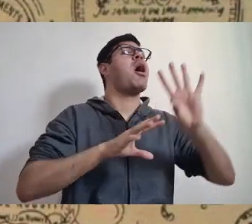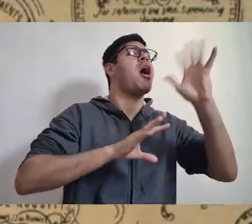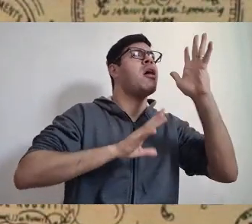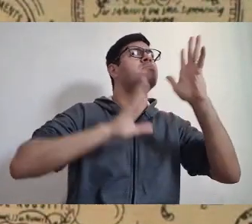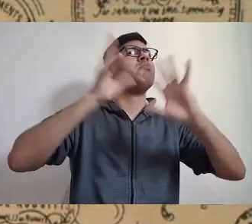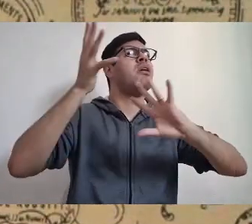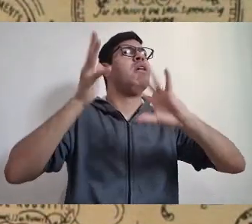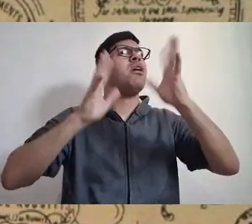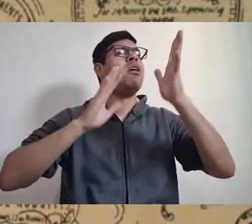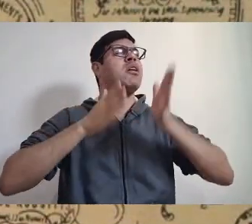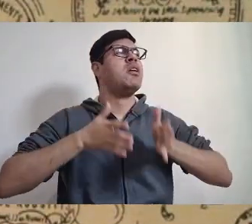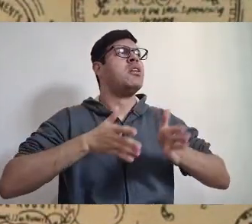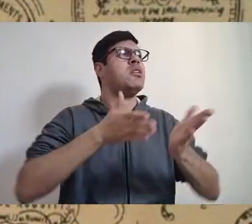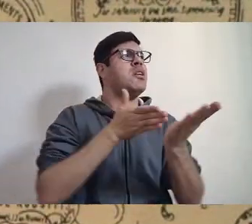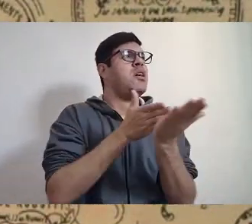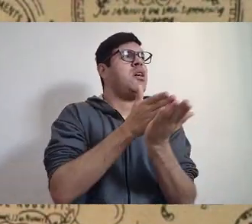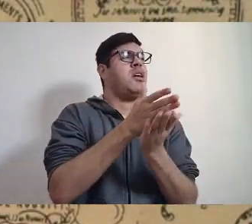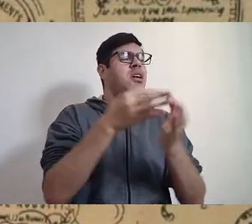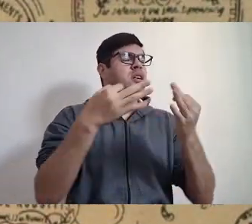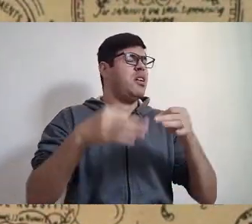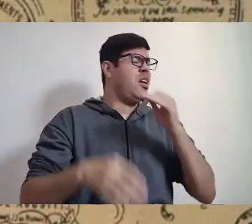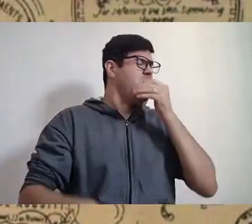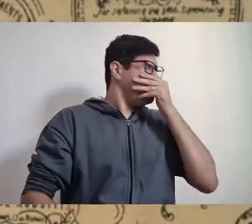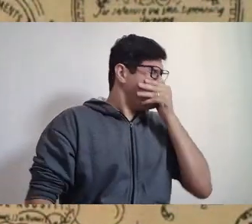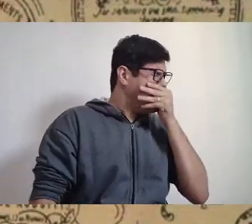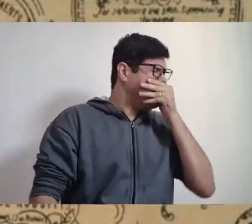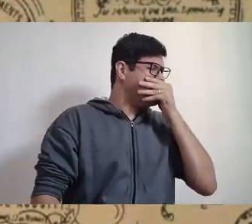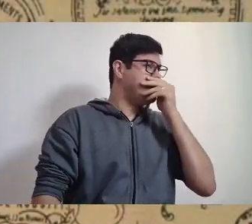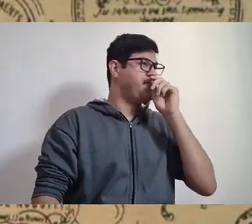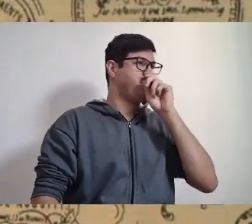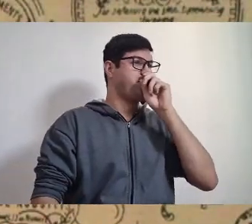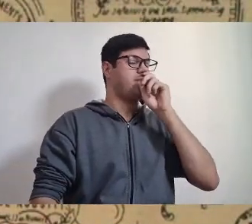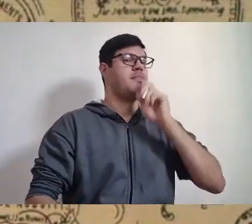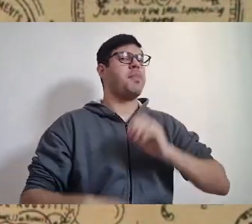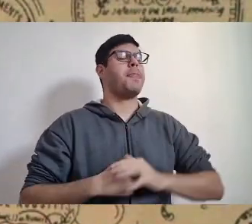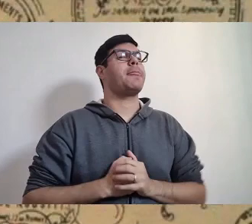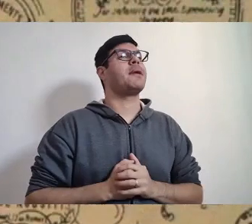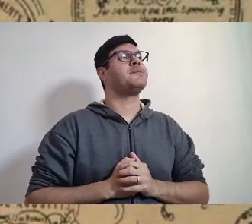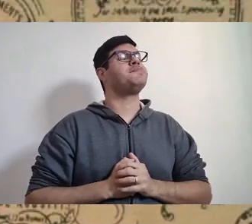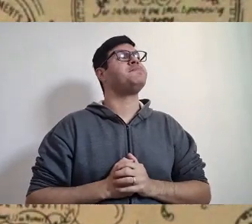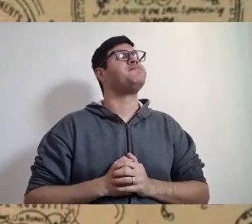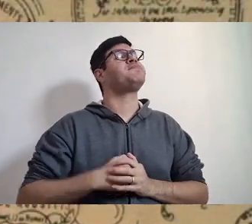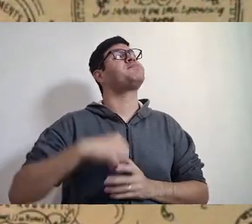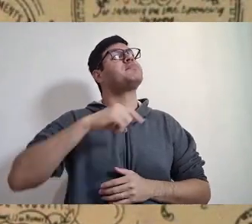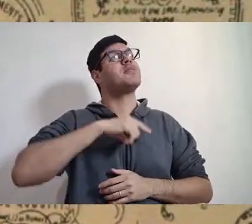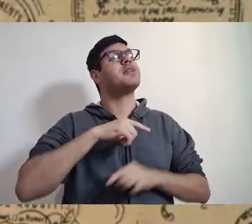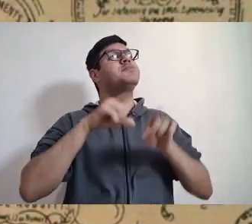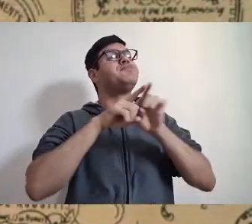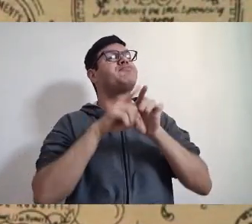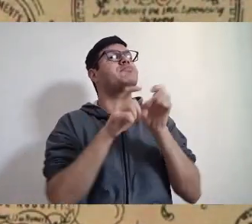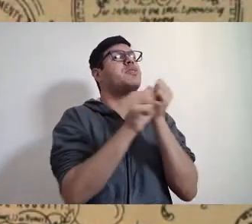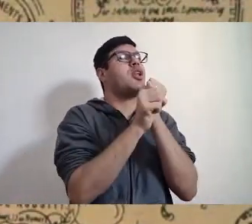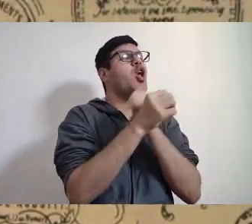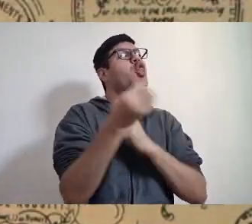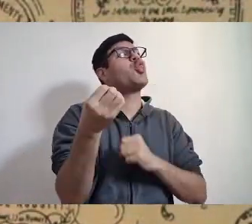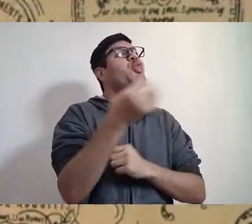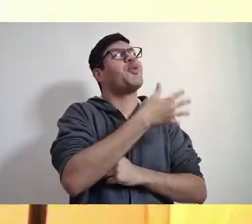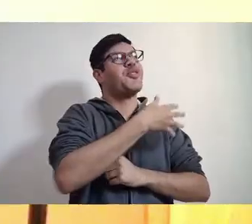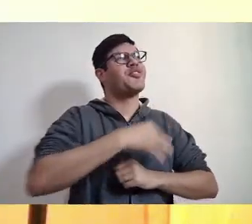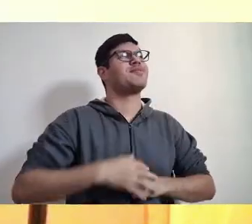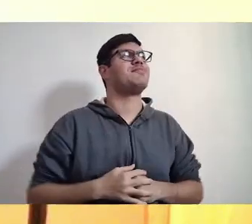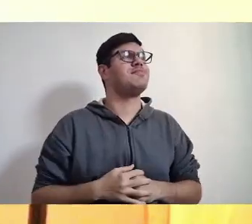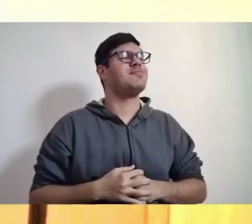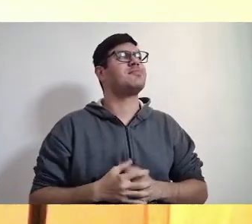não pare de andar, né? E eu, além de não fazer parar de andar, eu estou tentando construir coisas novas. Percebe-se que você